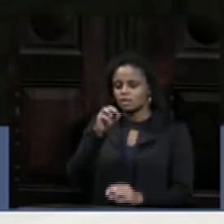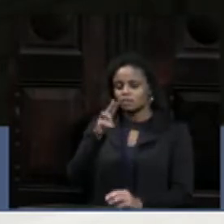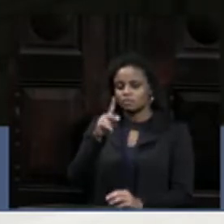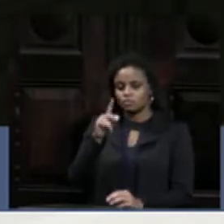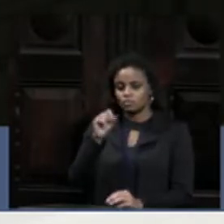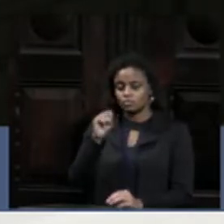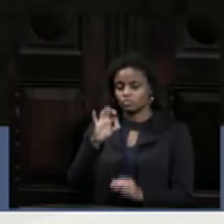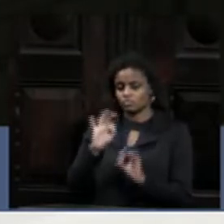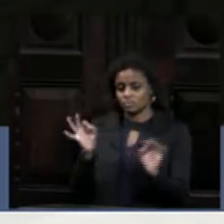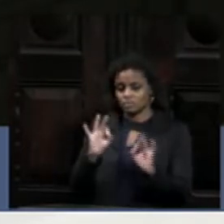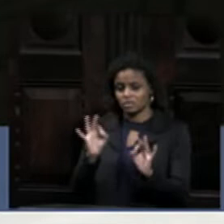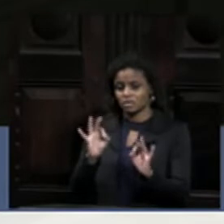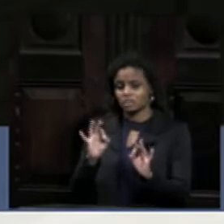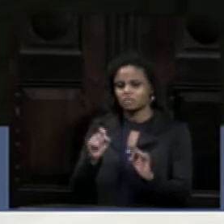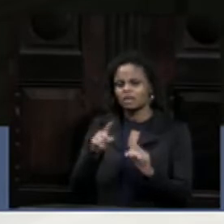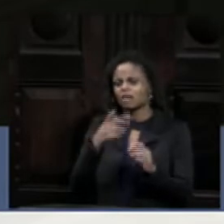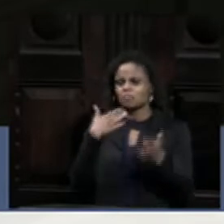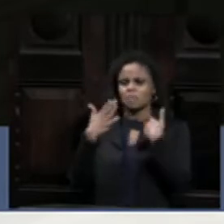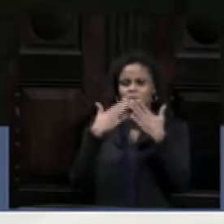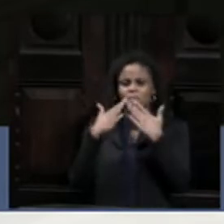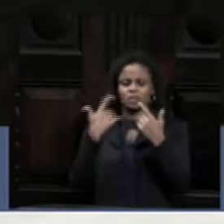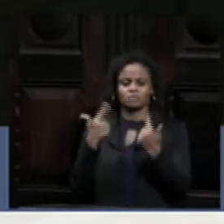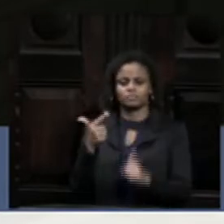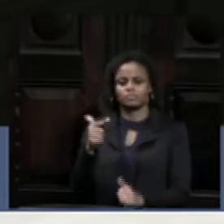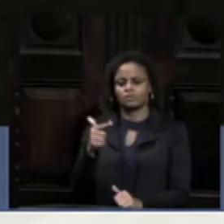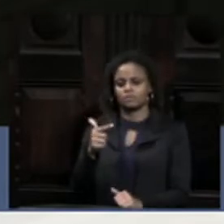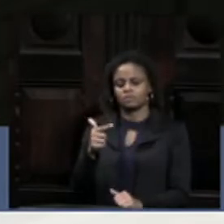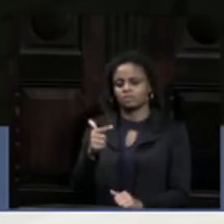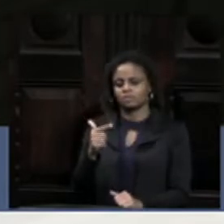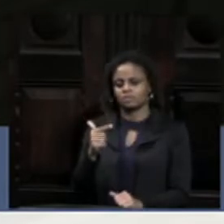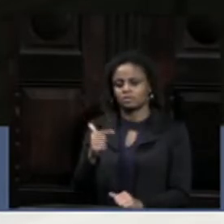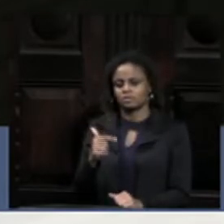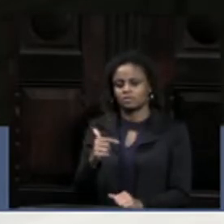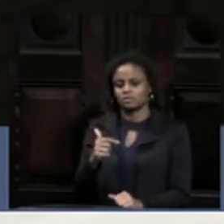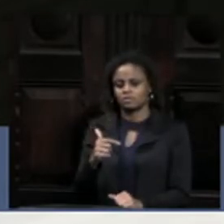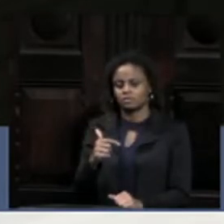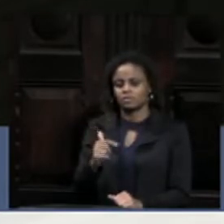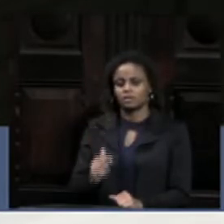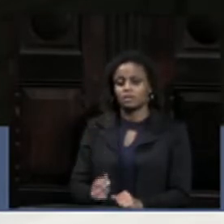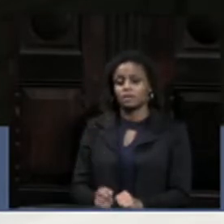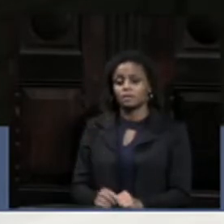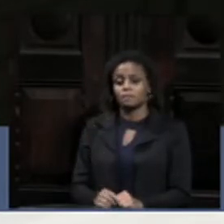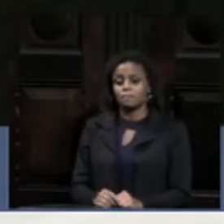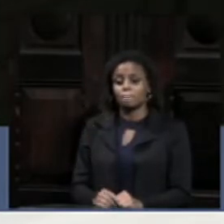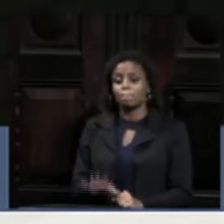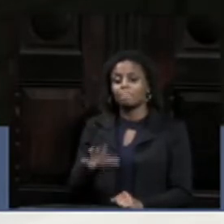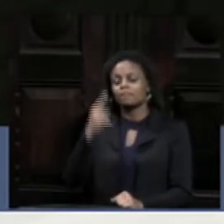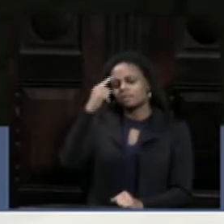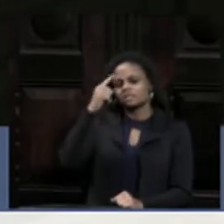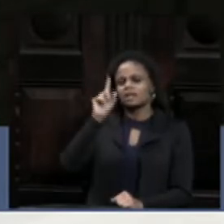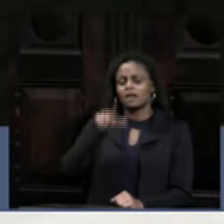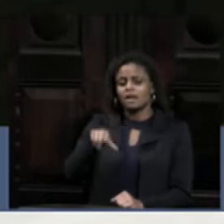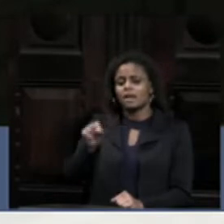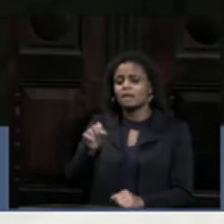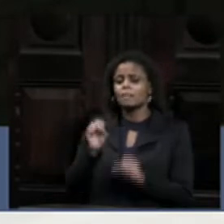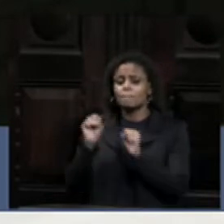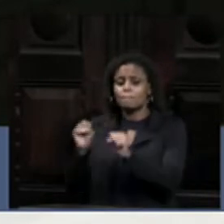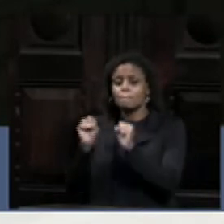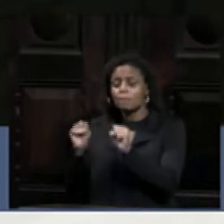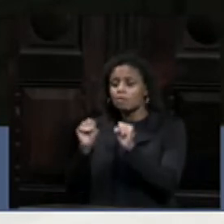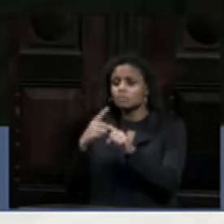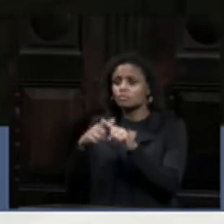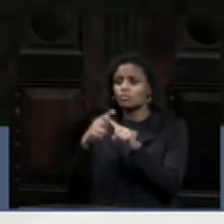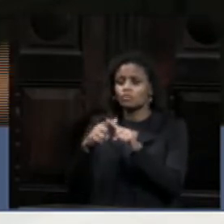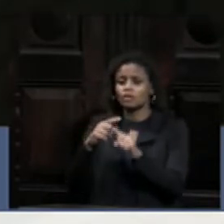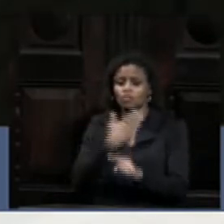impacto será sempre o impacto positivo. Ah, é o caminho para ter recursos para pagar o